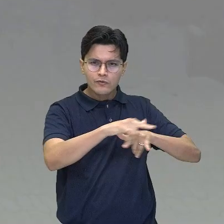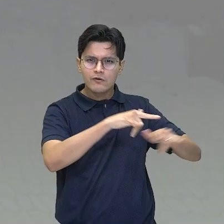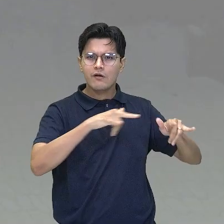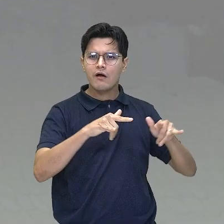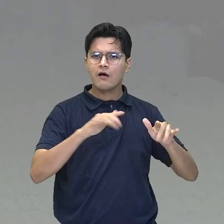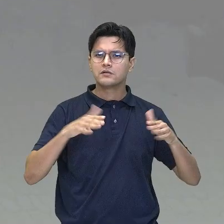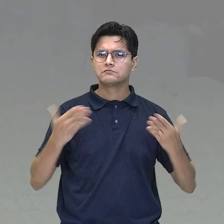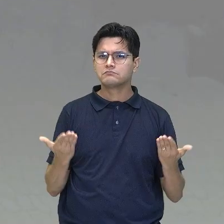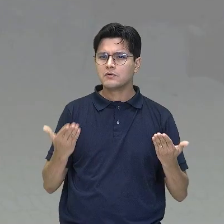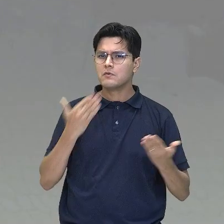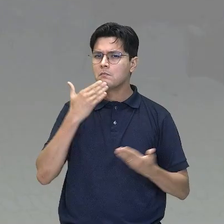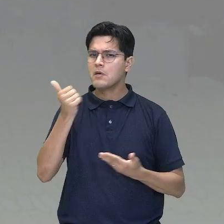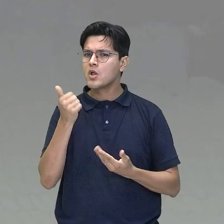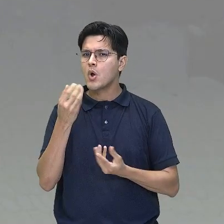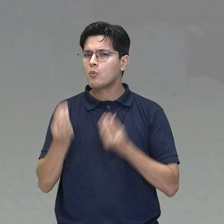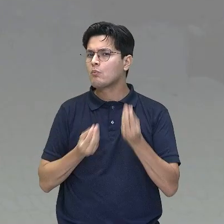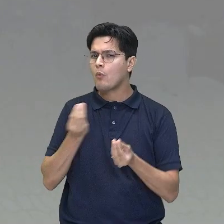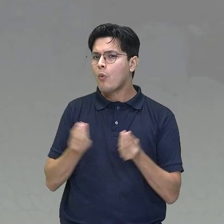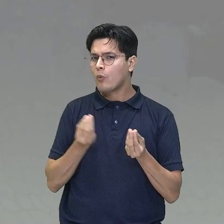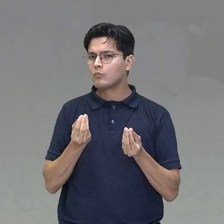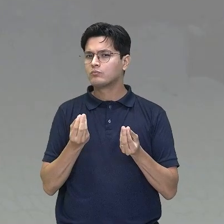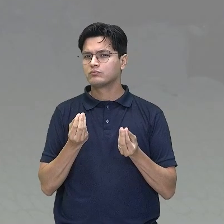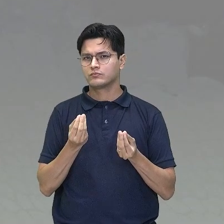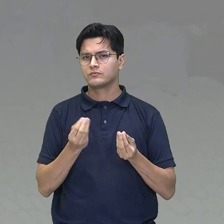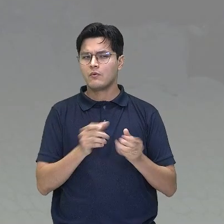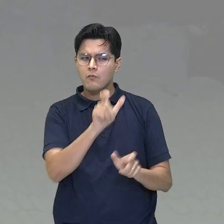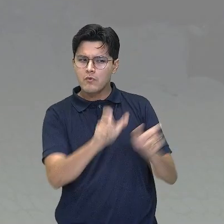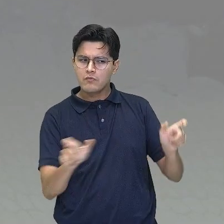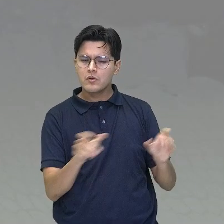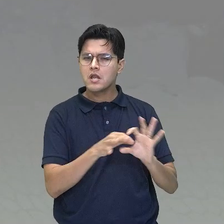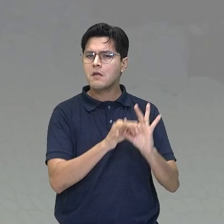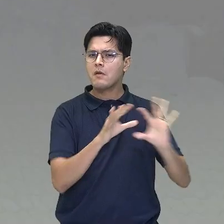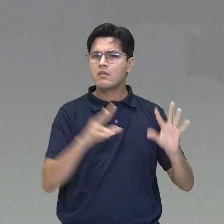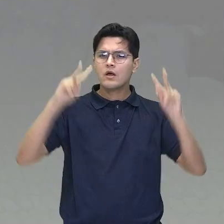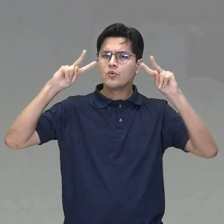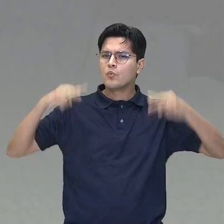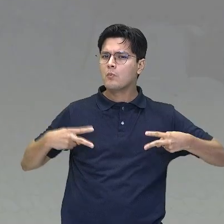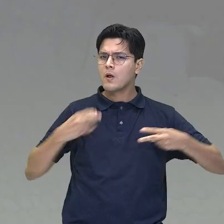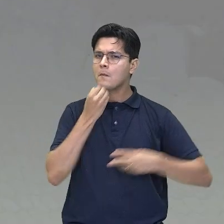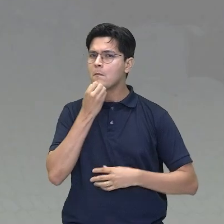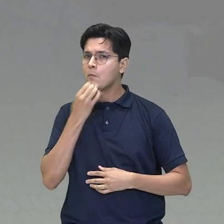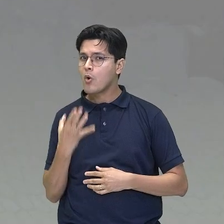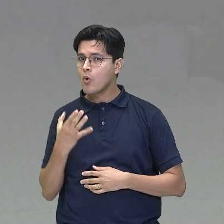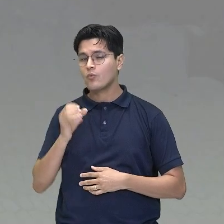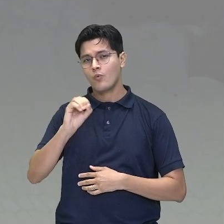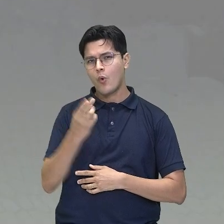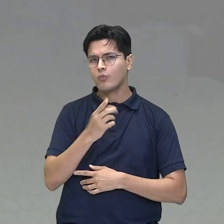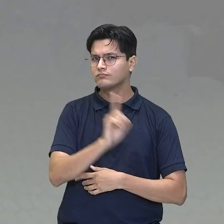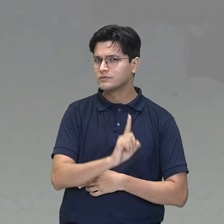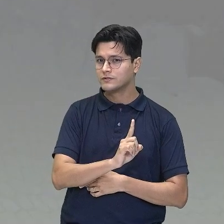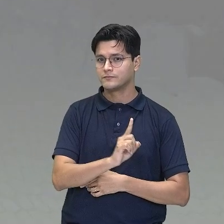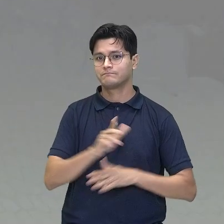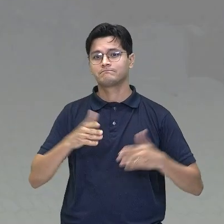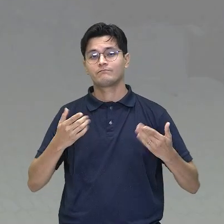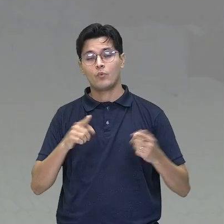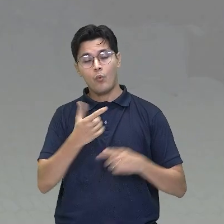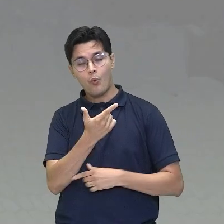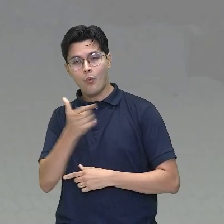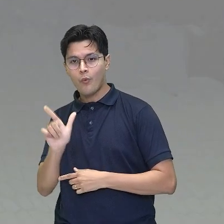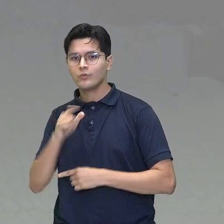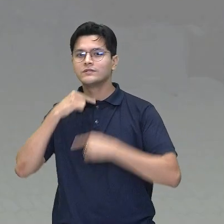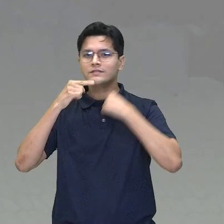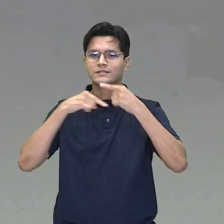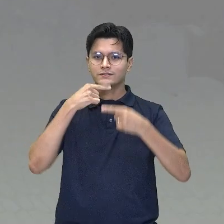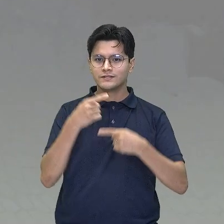Ao tentar responder essas perguntas, já nasce aí uma reflexão ética. Outra questão, fundadores e profetas